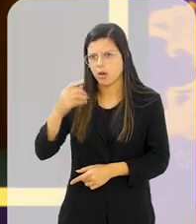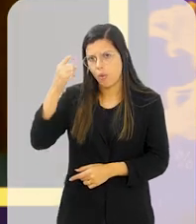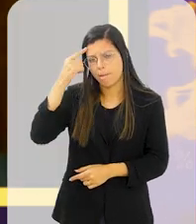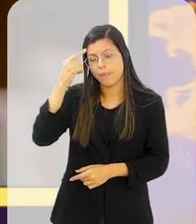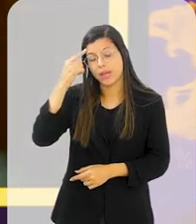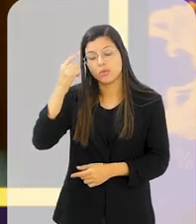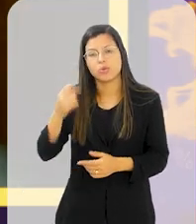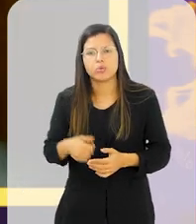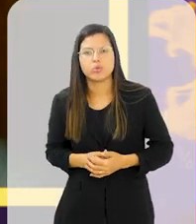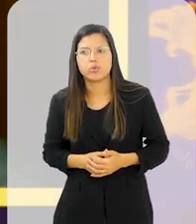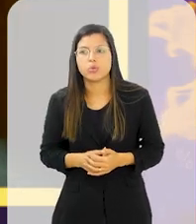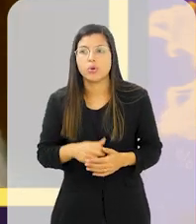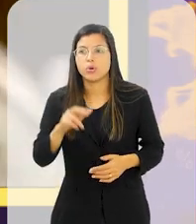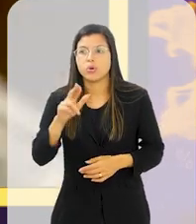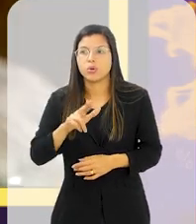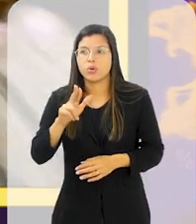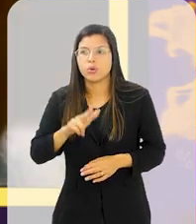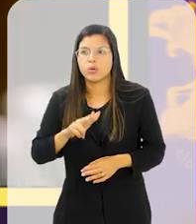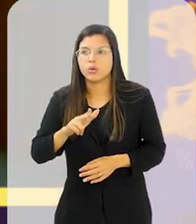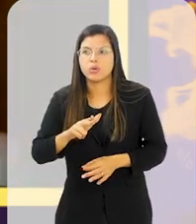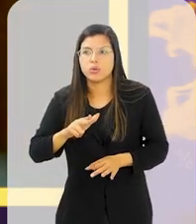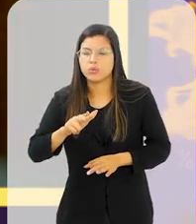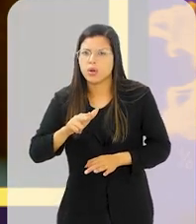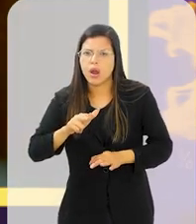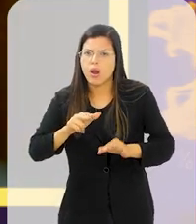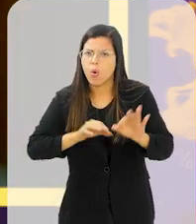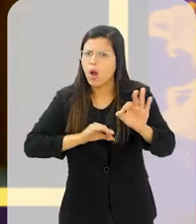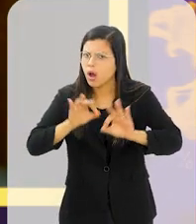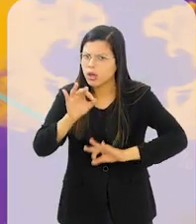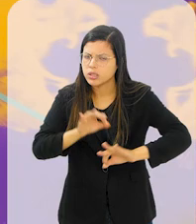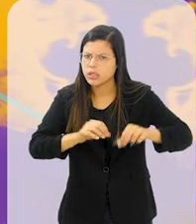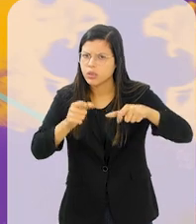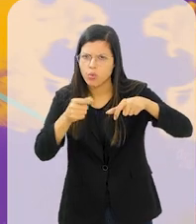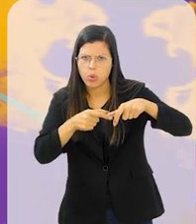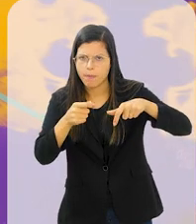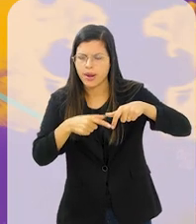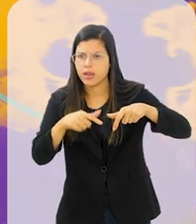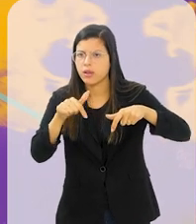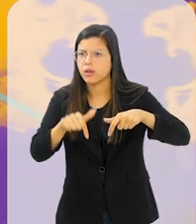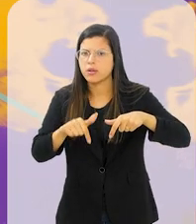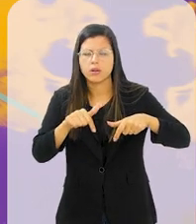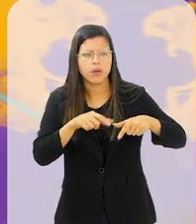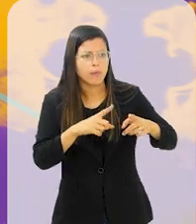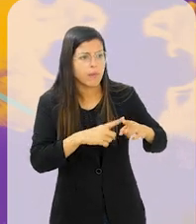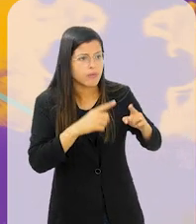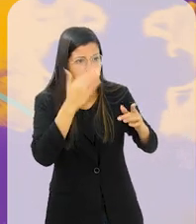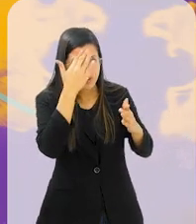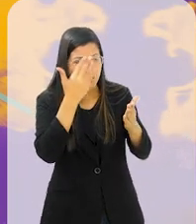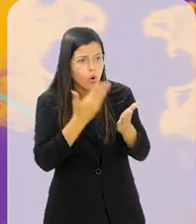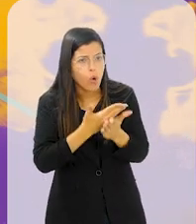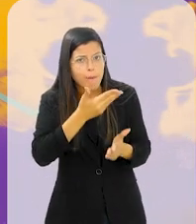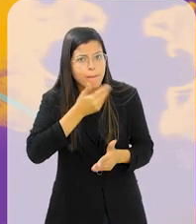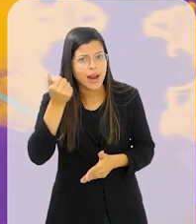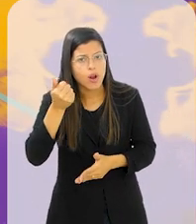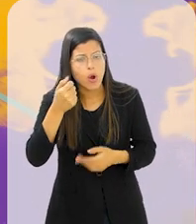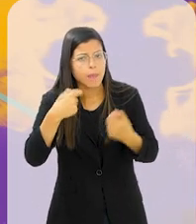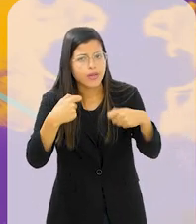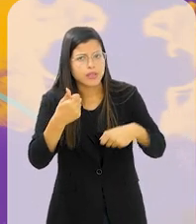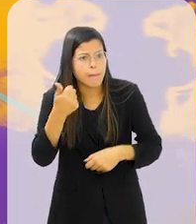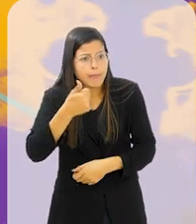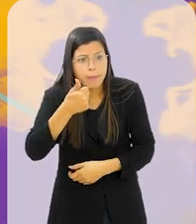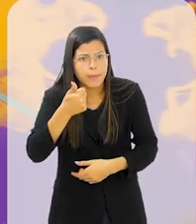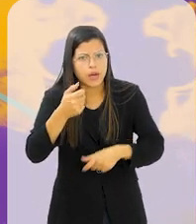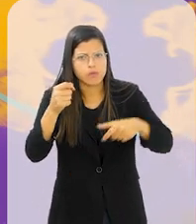penso diferente. Eu acho que não é a ordem dos pênaltis que determina a vitória ou a derrota. Mas você não acha que o melhor tem que bater para conseguir logo marcar?